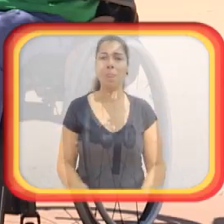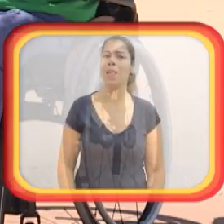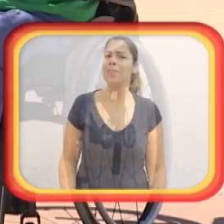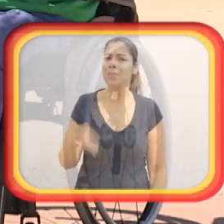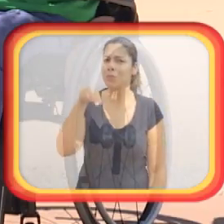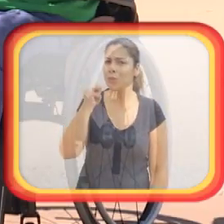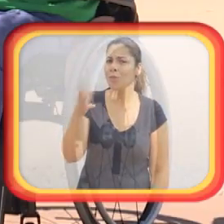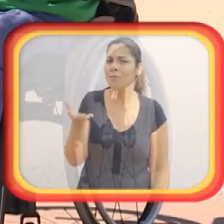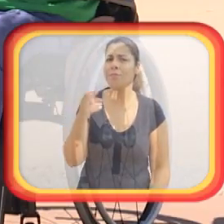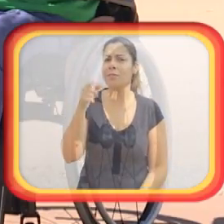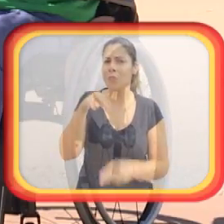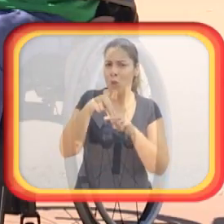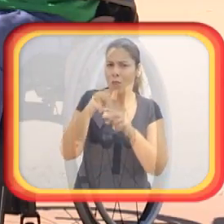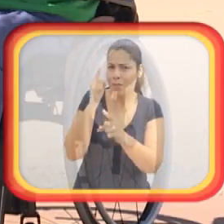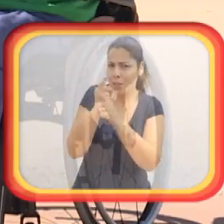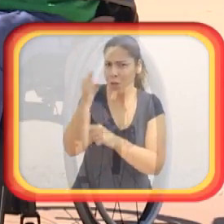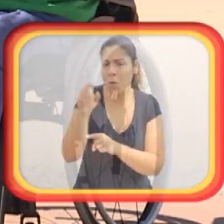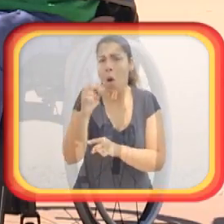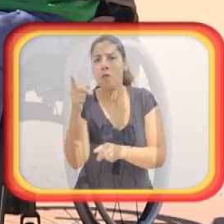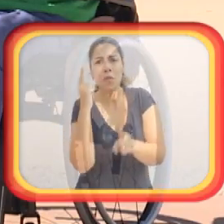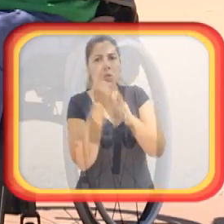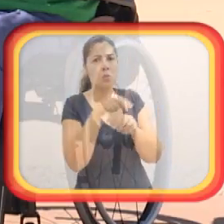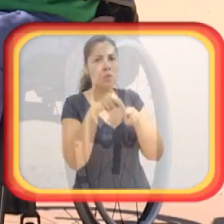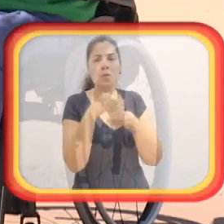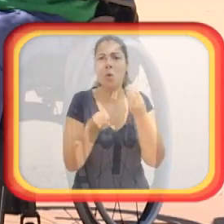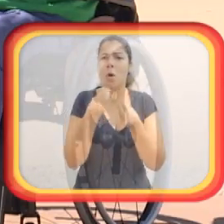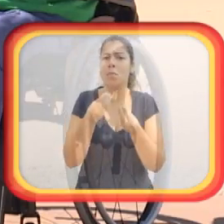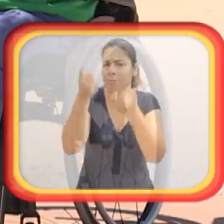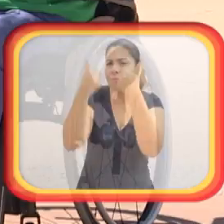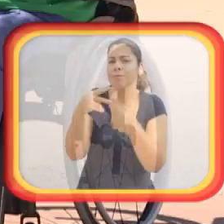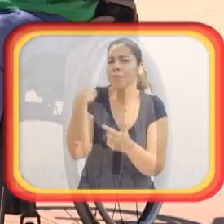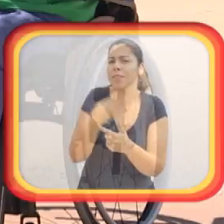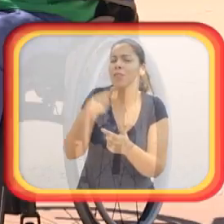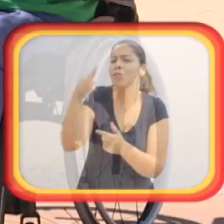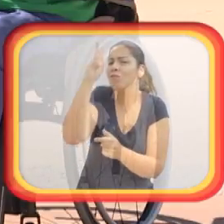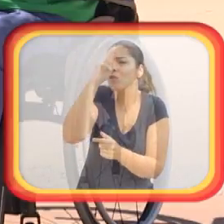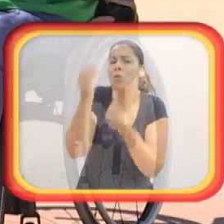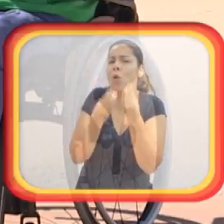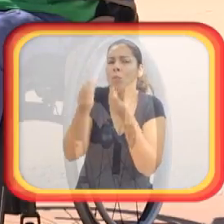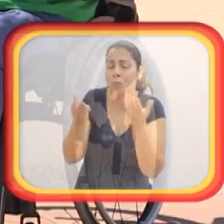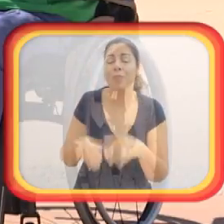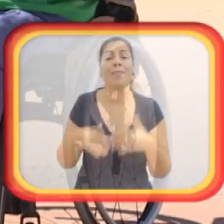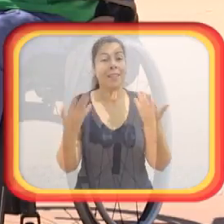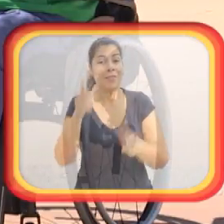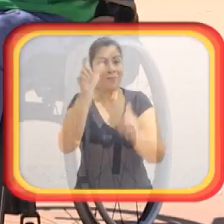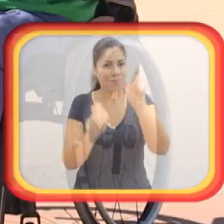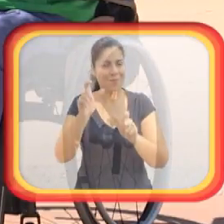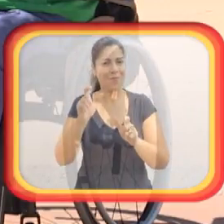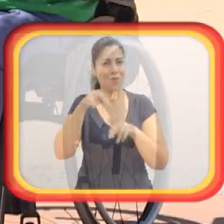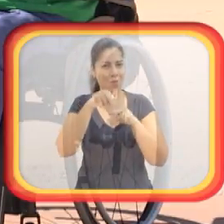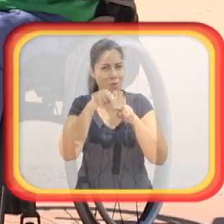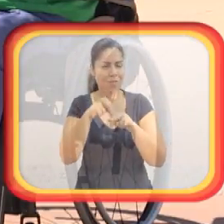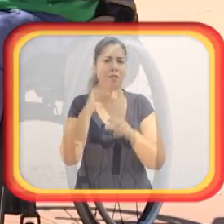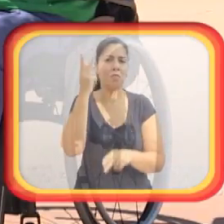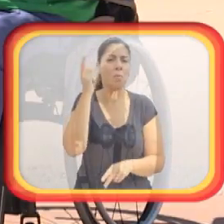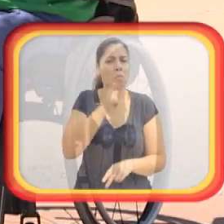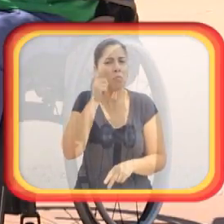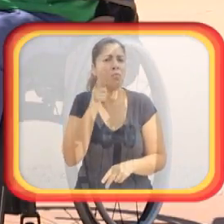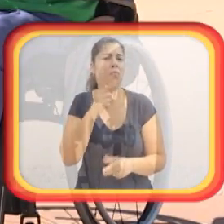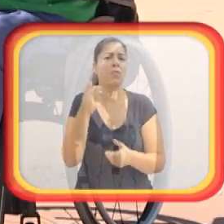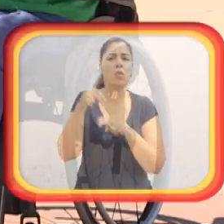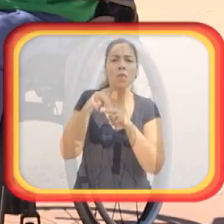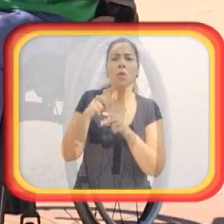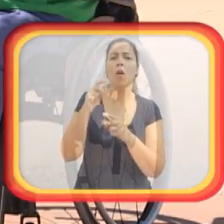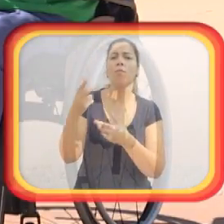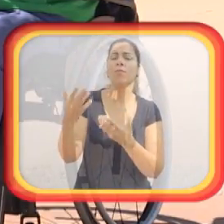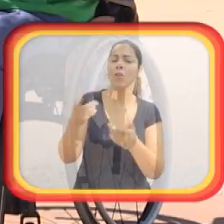Nuno, você descobriu o surf ou o surf te descobriu? Conta essa história para a gente. Os surfistas normalmente dizem que o surf é que nos